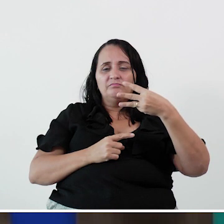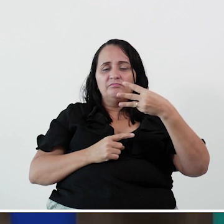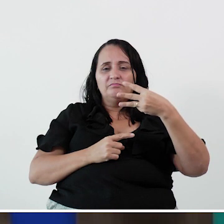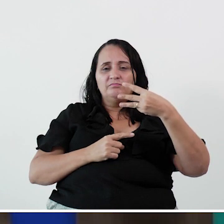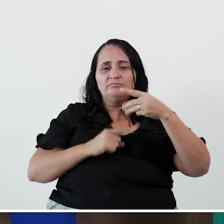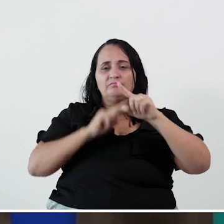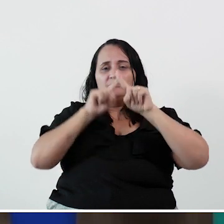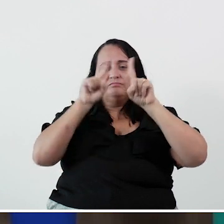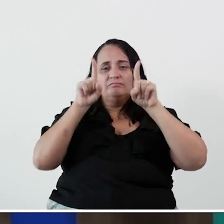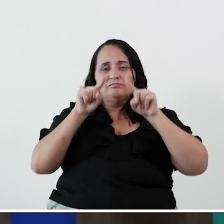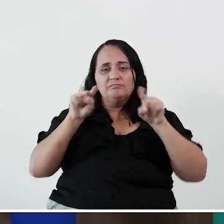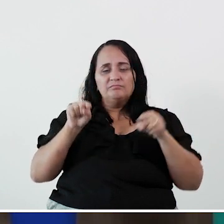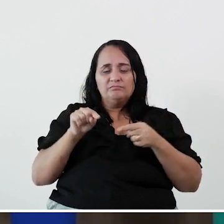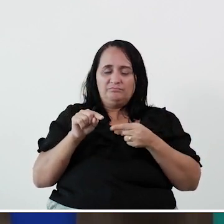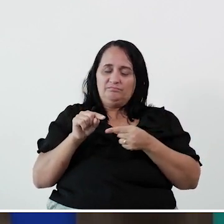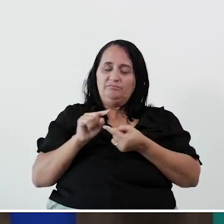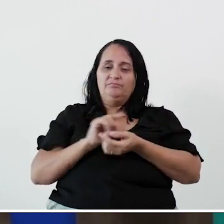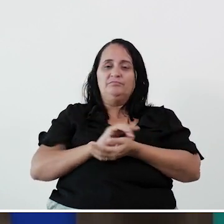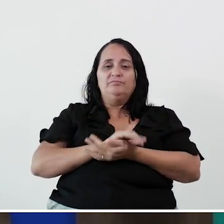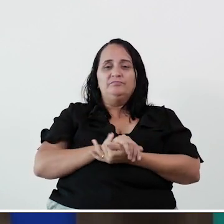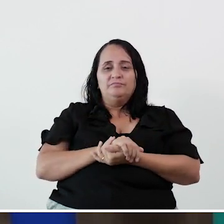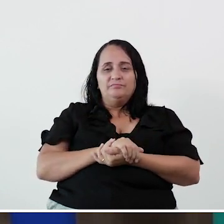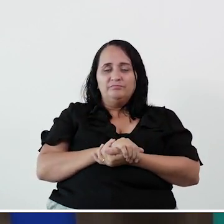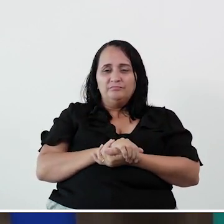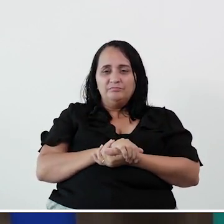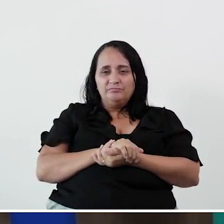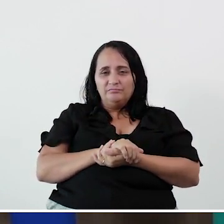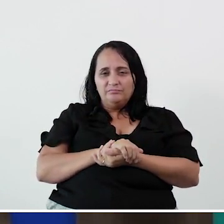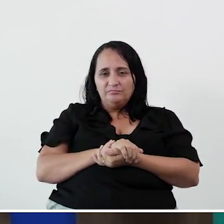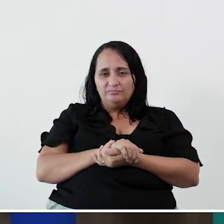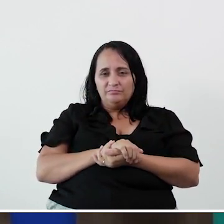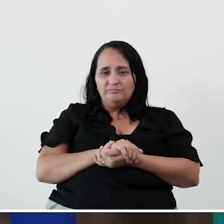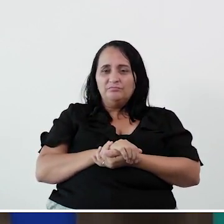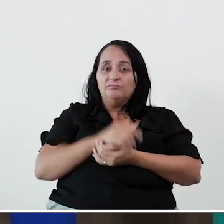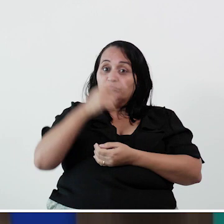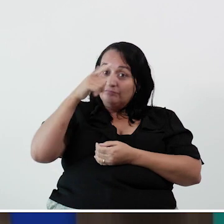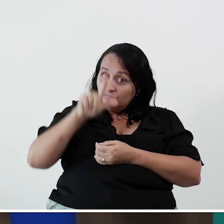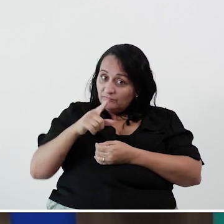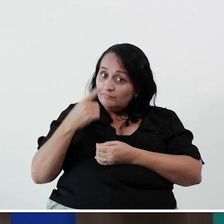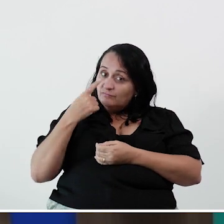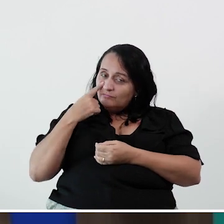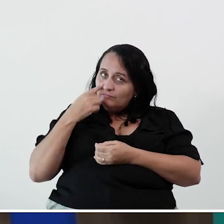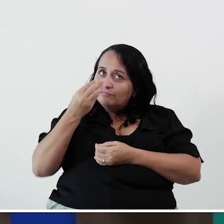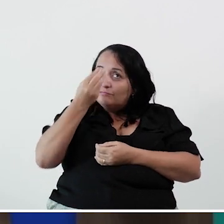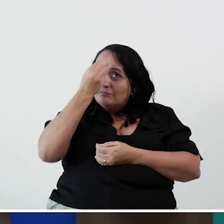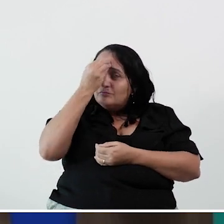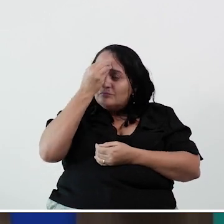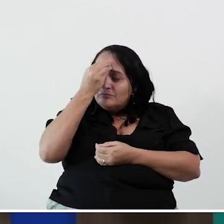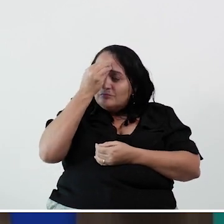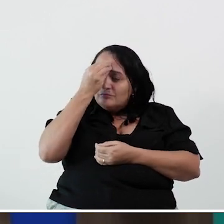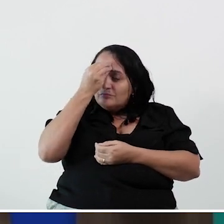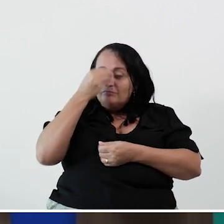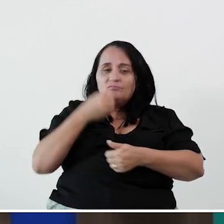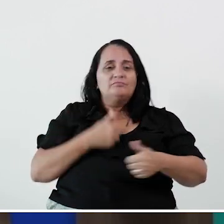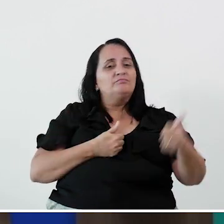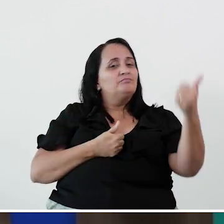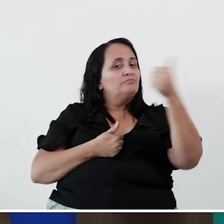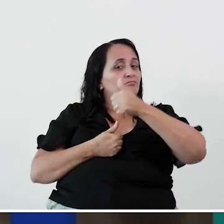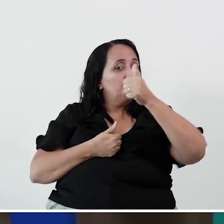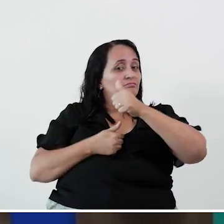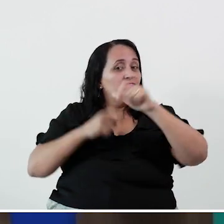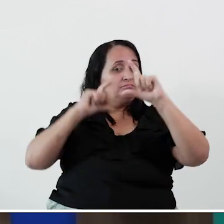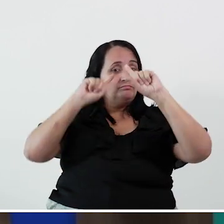entre chaves. Vamos repetir? Comigo, primeiro, parênteses,